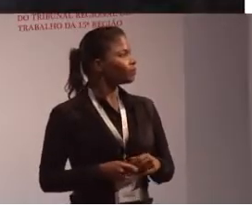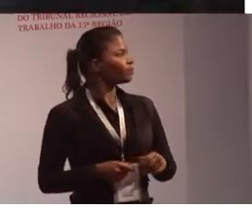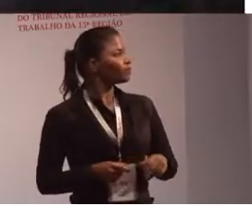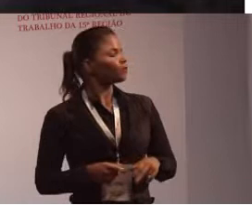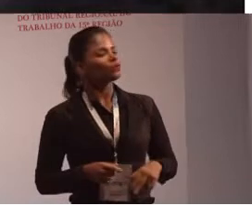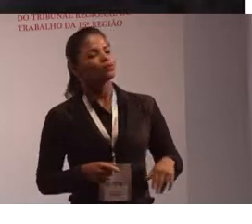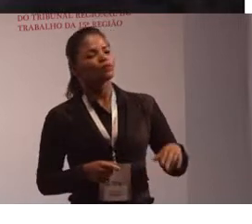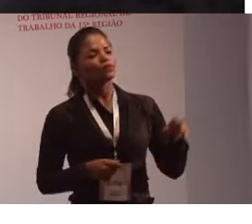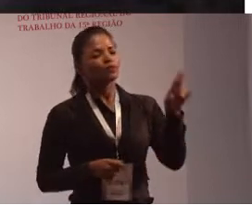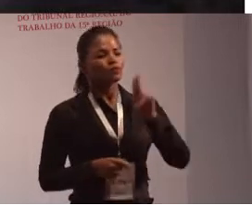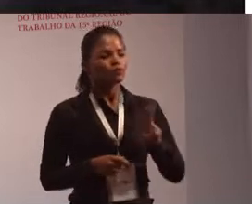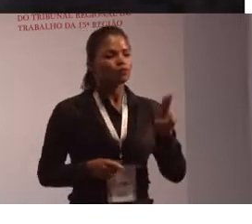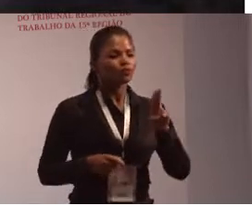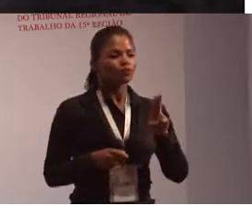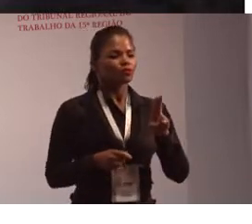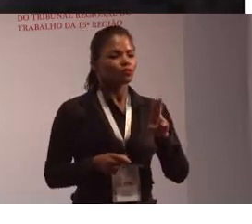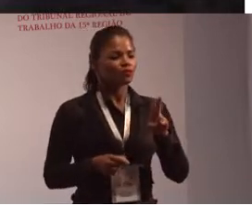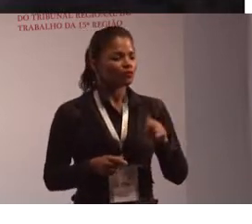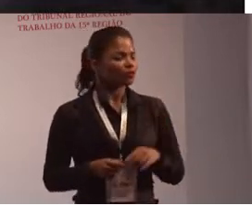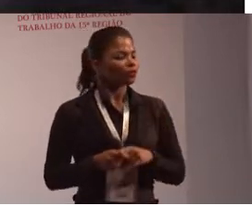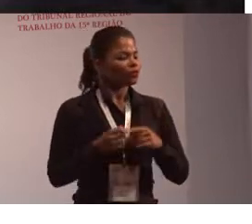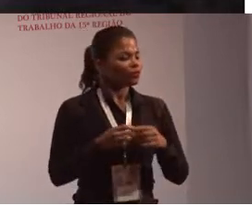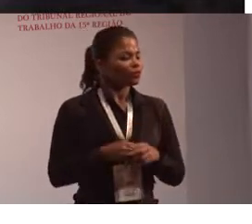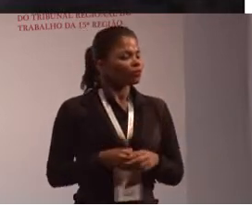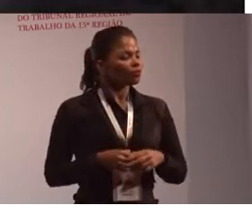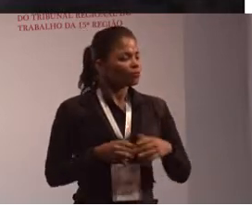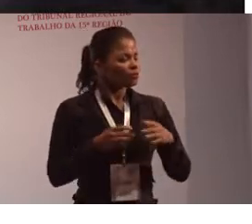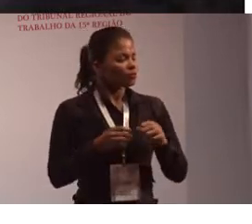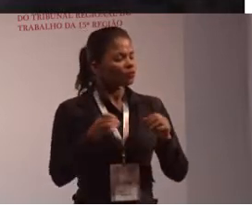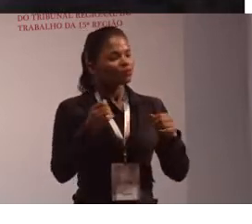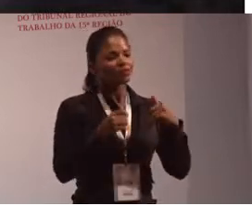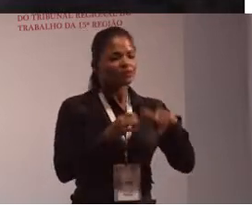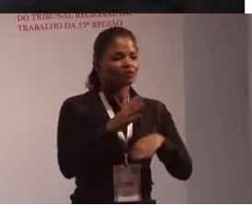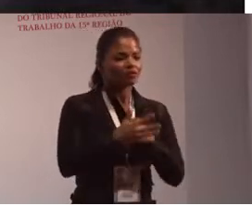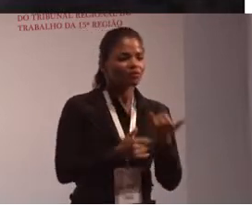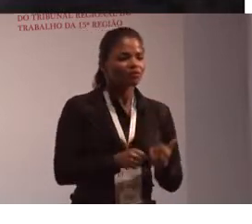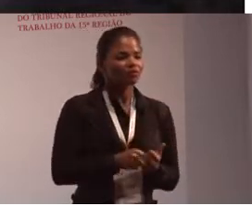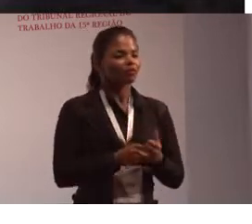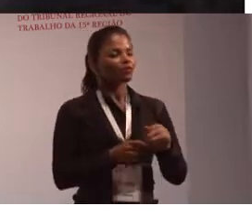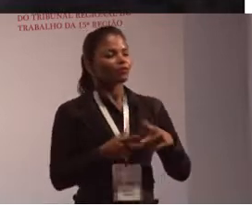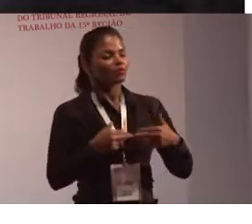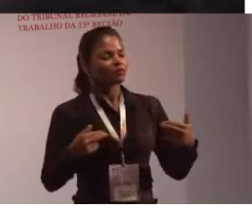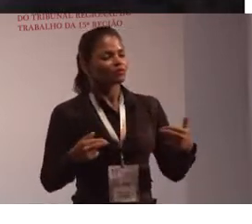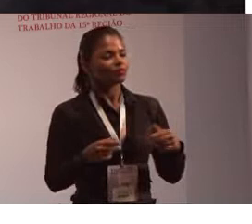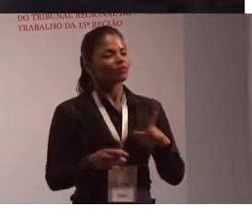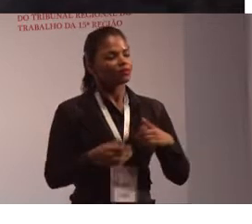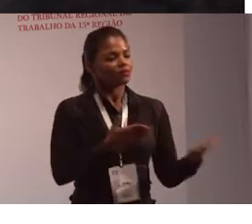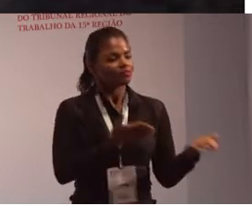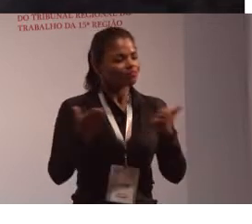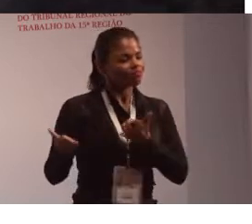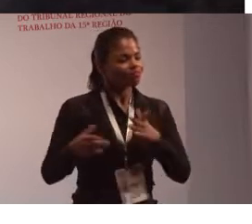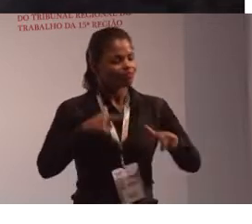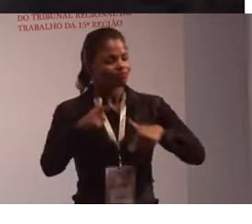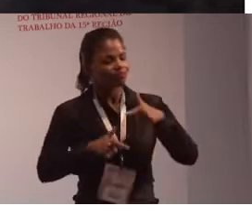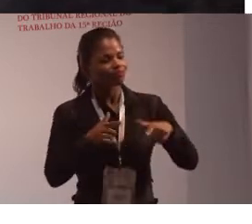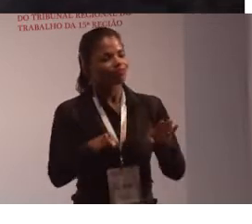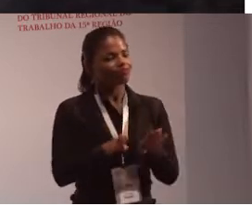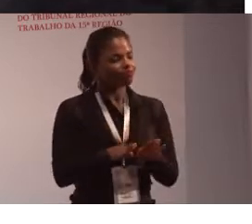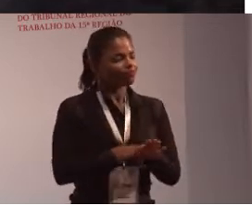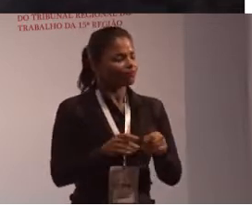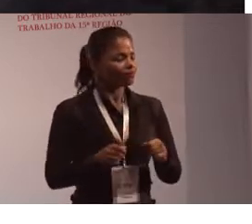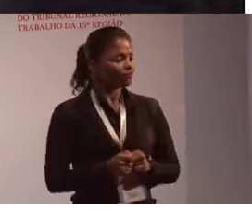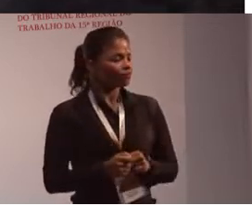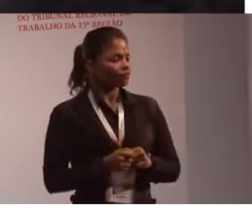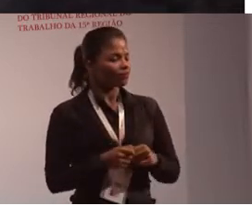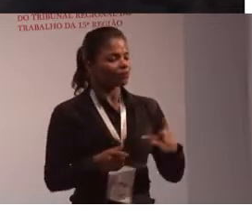Os dispositivos vestíveis, né, os wearable smart devices, tendem a vir também para o trabalho.